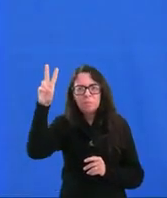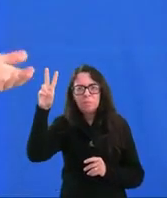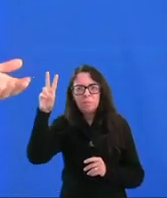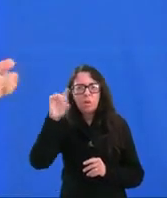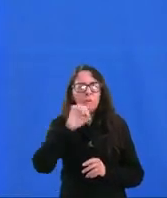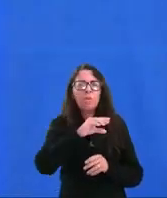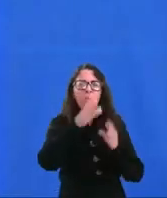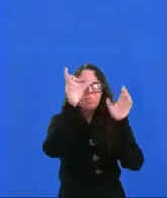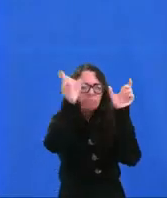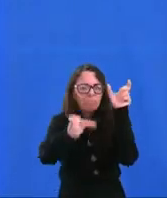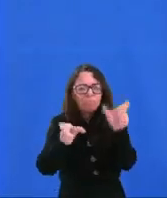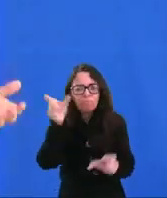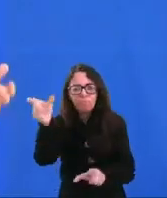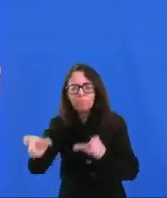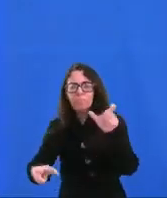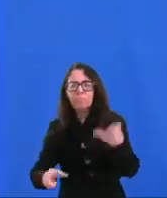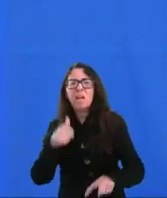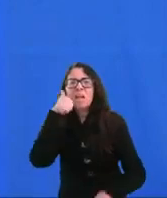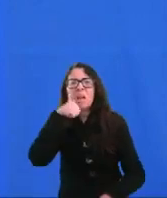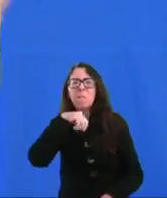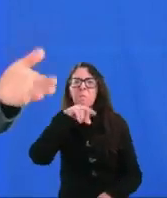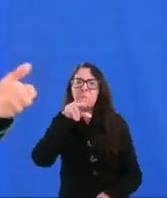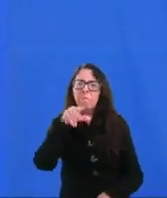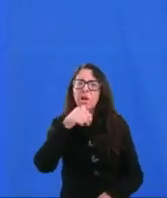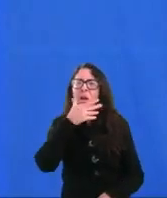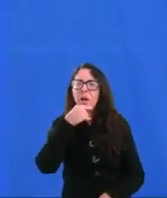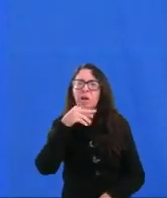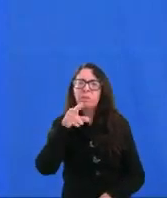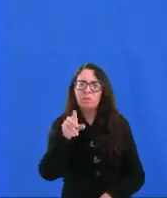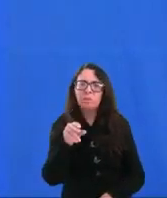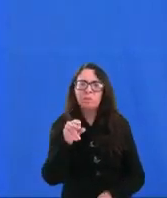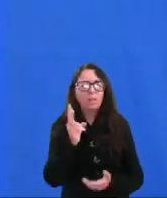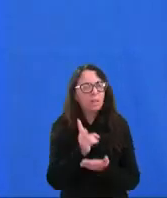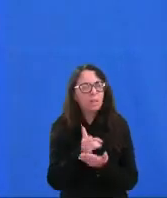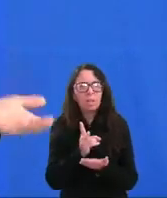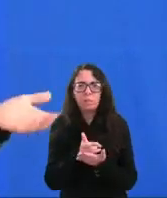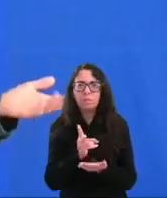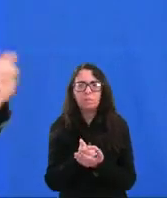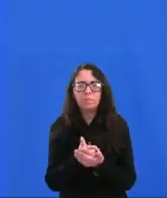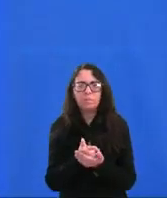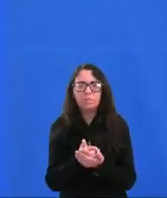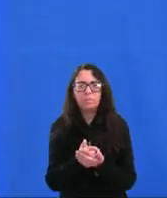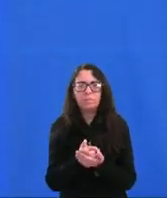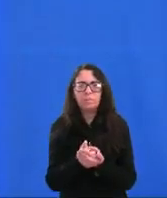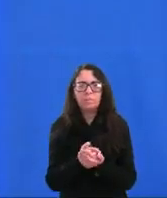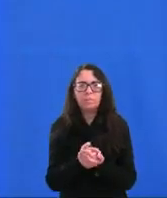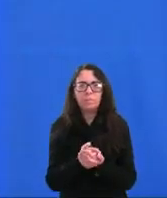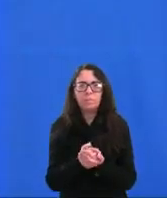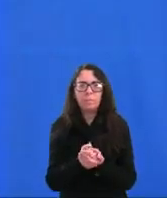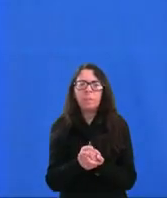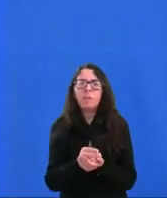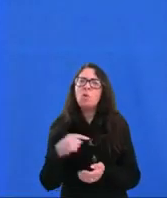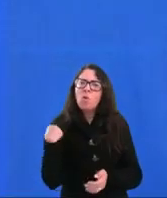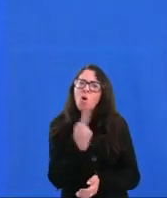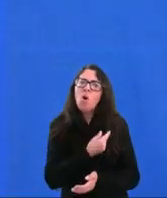os irmãos, as dificuldades, aos pedidos de oração, e nós vamos continuar sendo igreja,